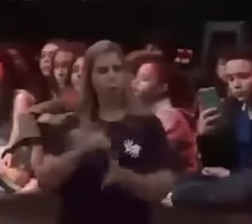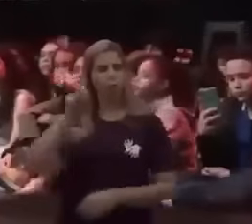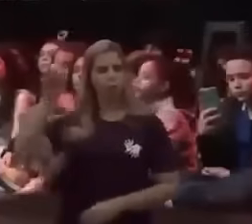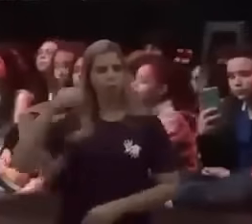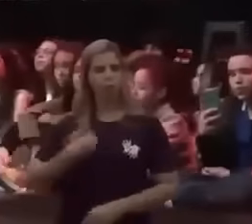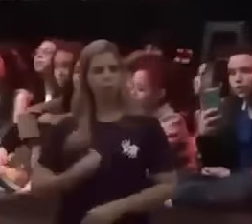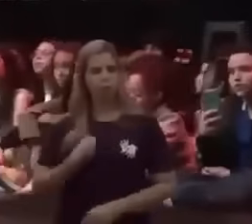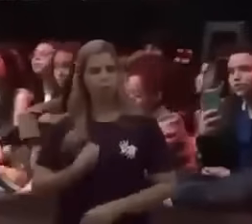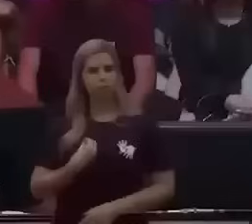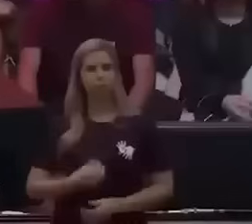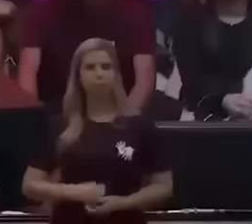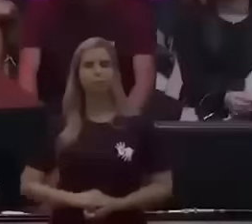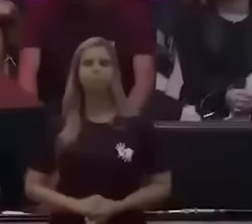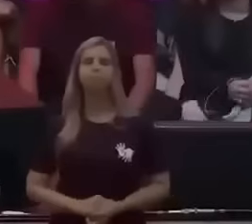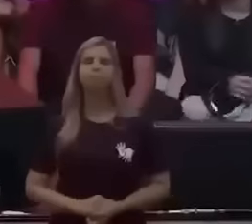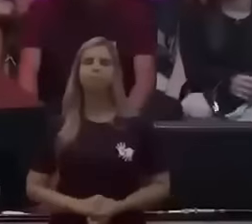vivo.